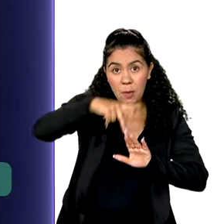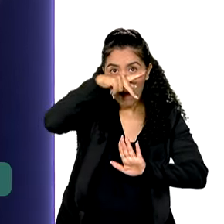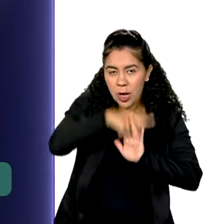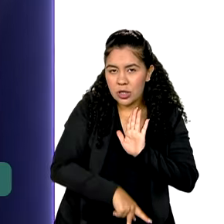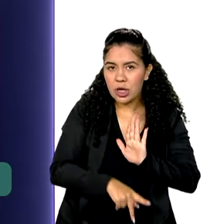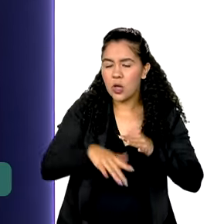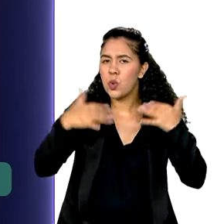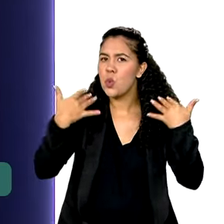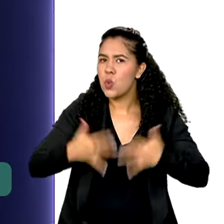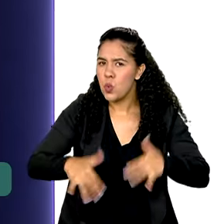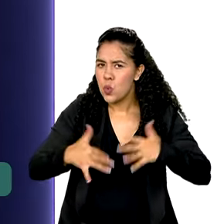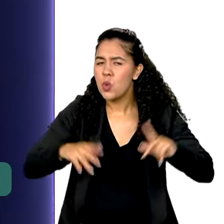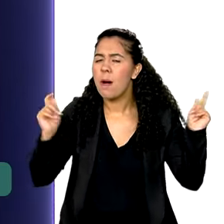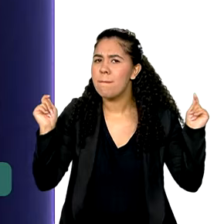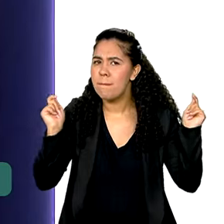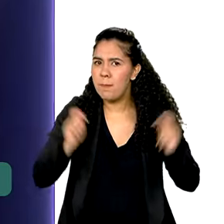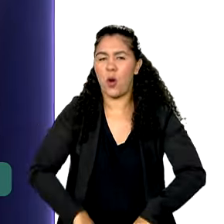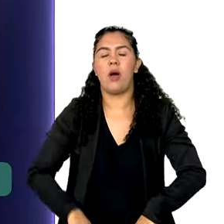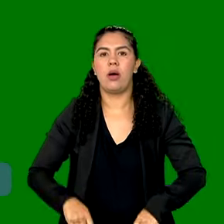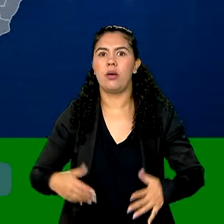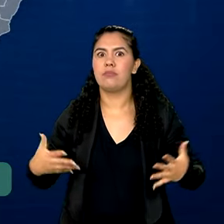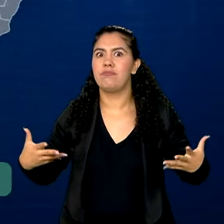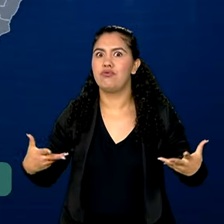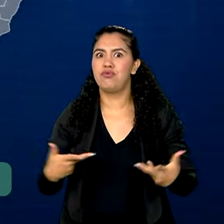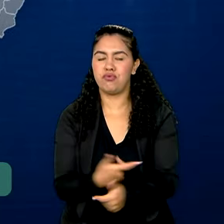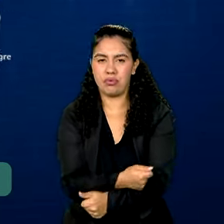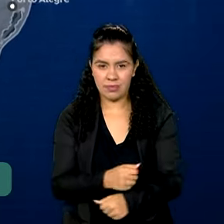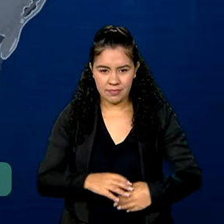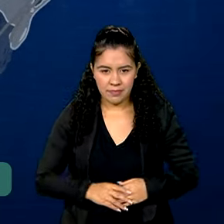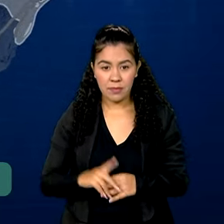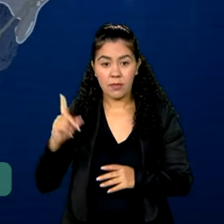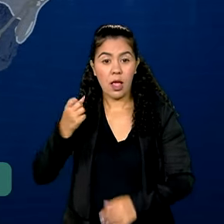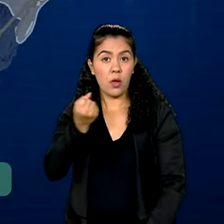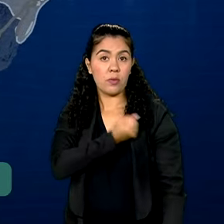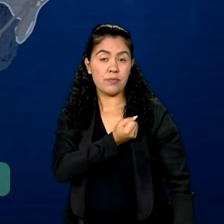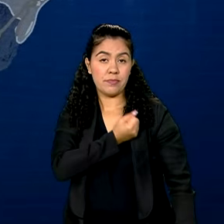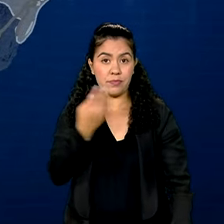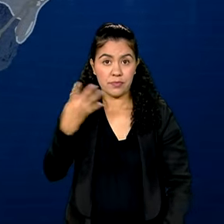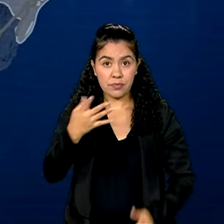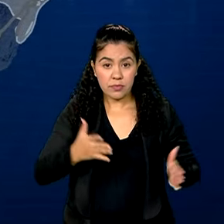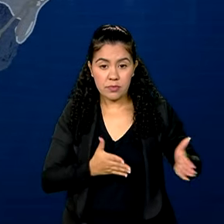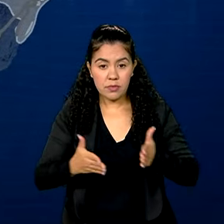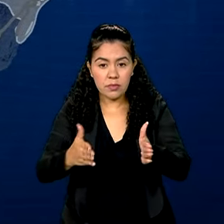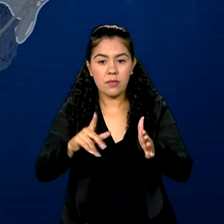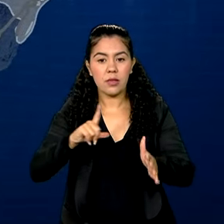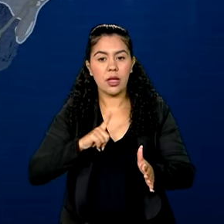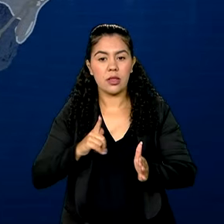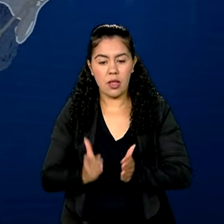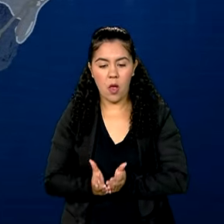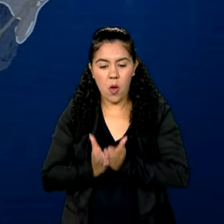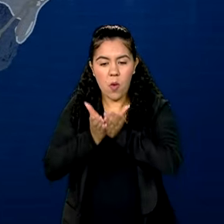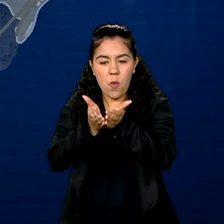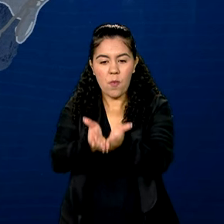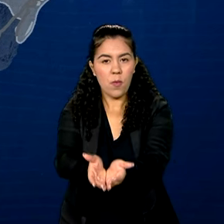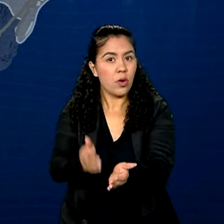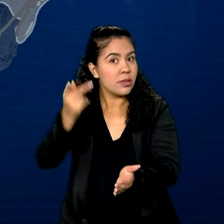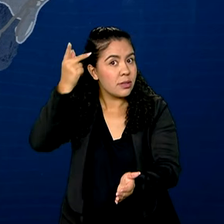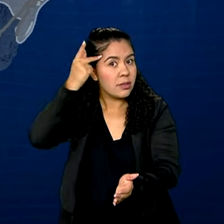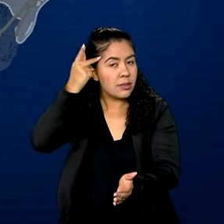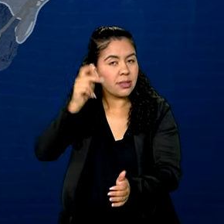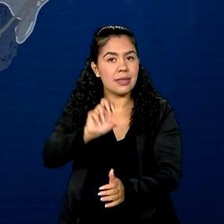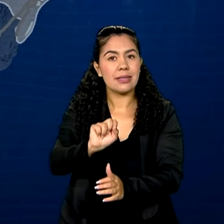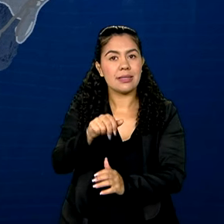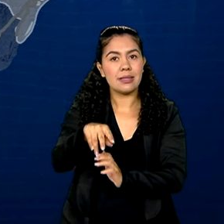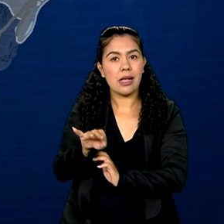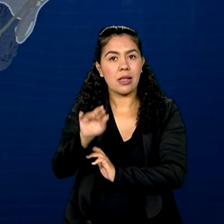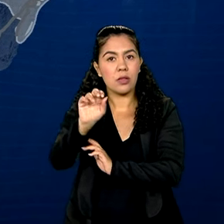para imediato é imensa. Na Rota 4 estão as ligações dos portos de Santos, em São Paulo, de